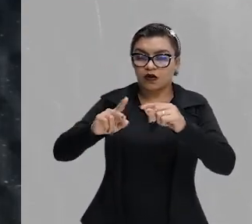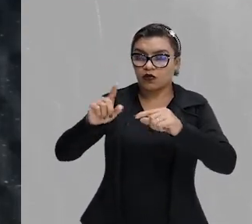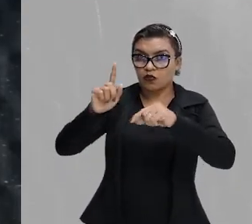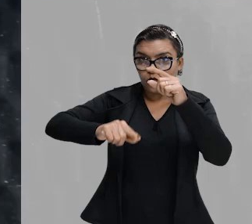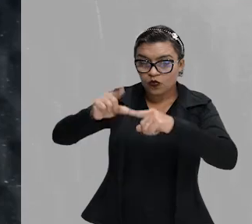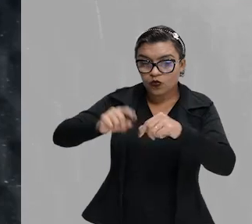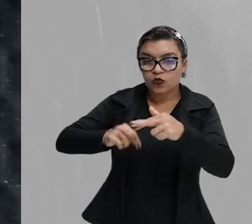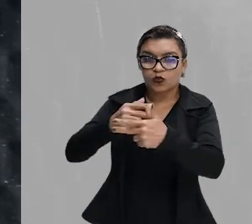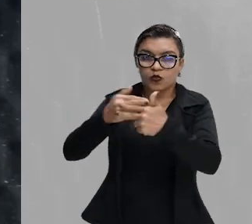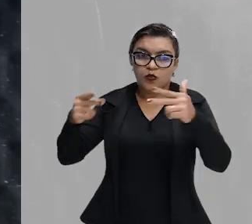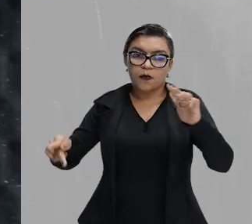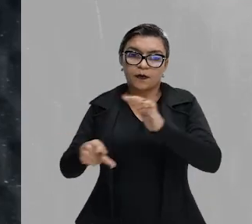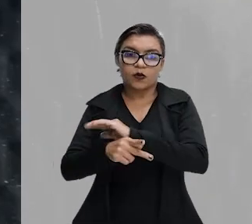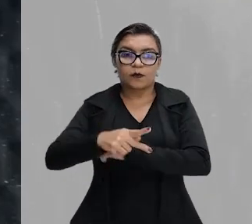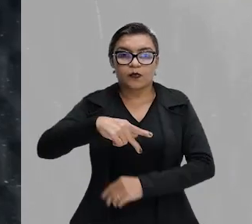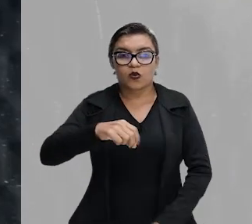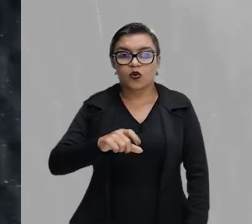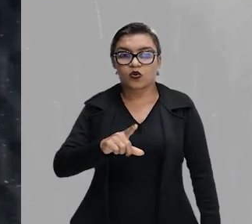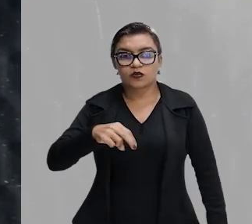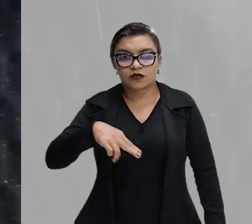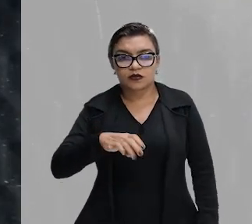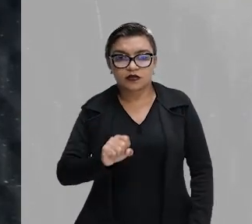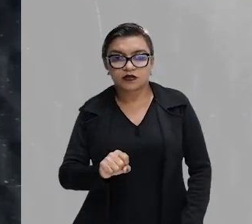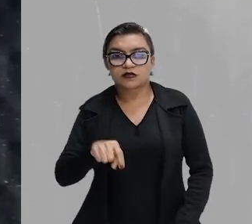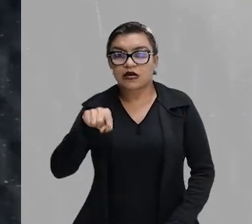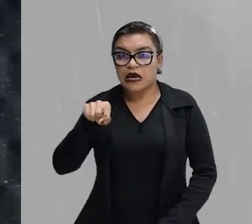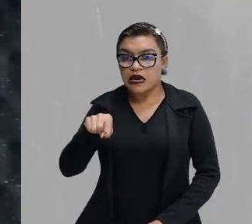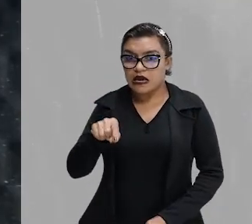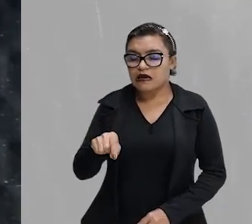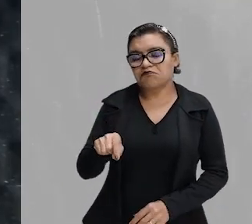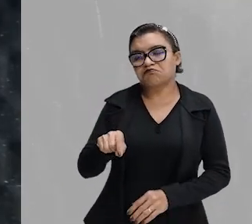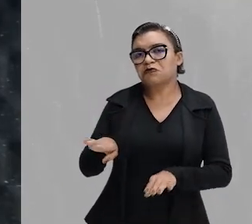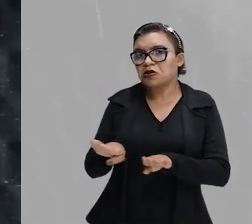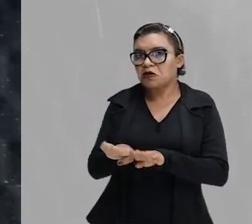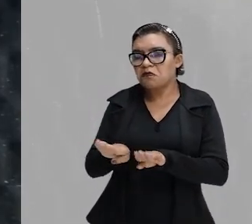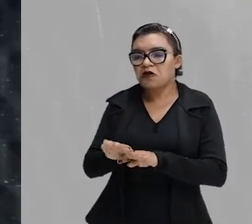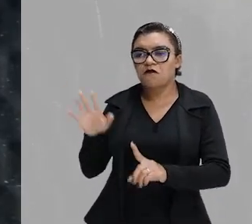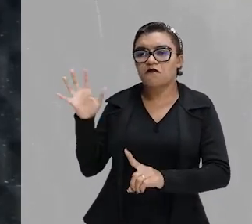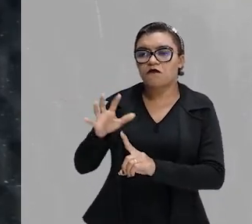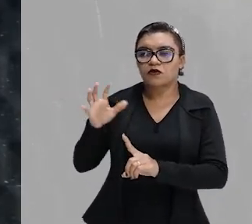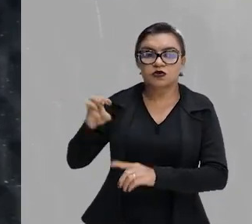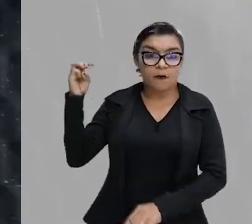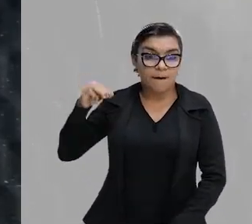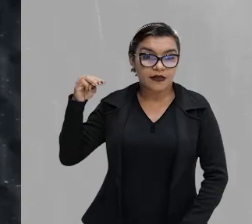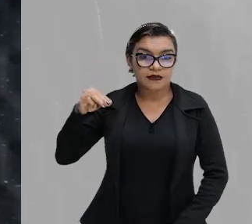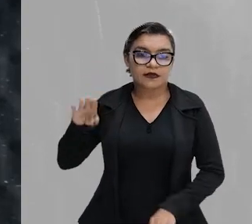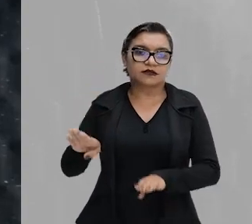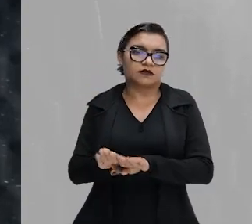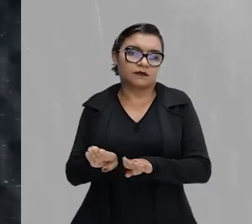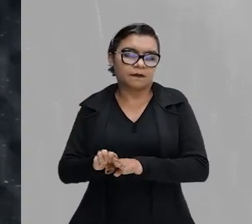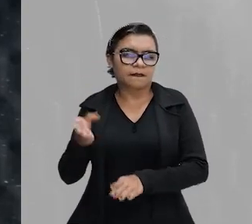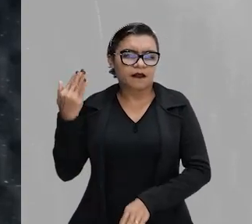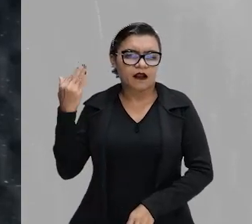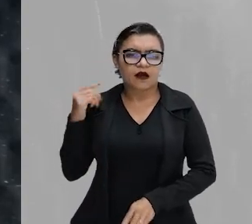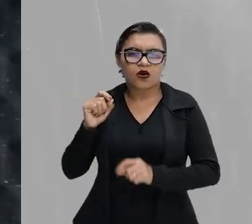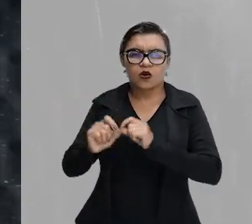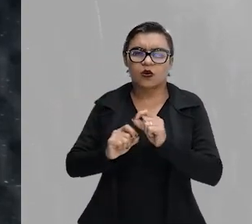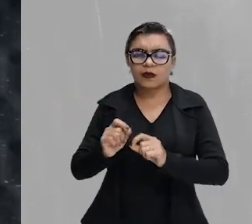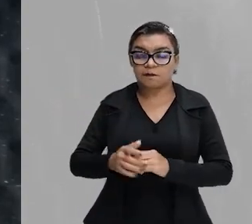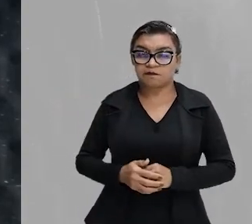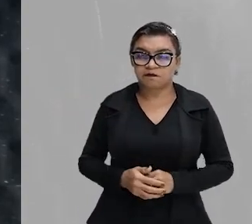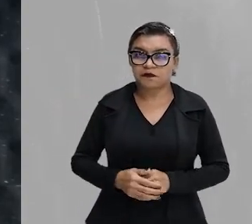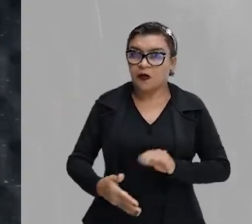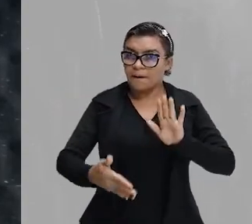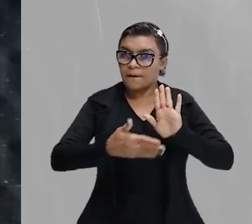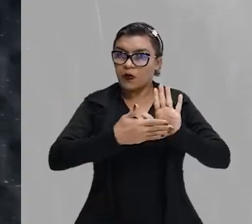Estudando na Itália, certo? Ele leu sobre a hipótese heliocêntrica, certo? Que era proposta e na época não era aceita, certo? Na época